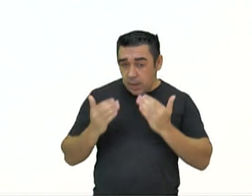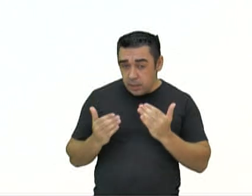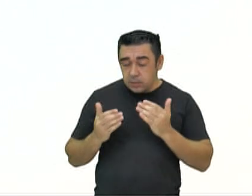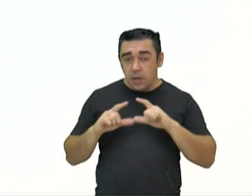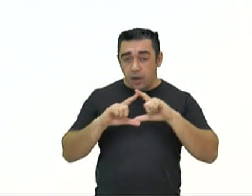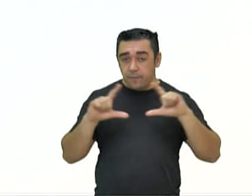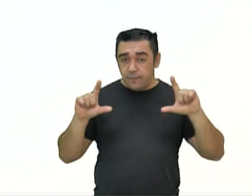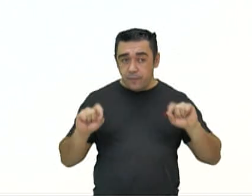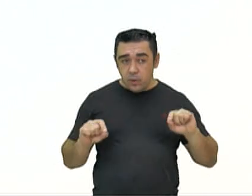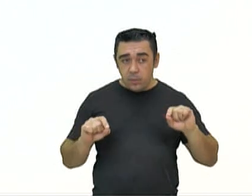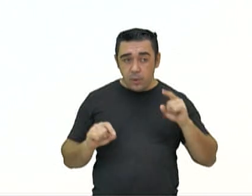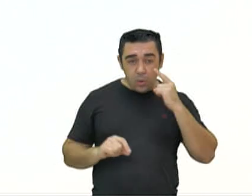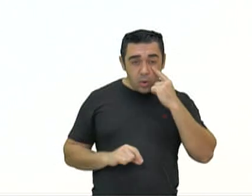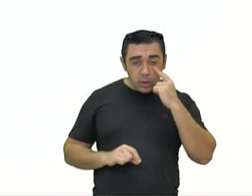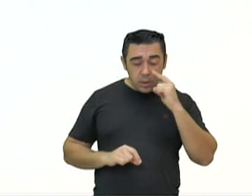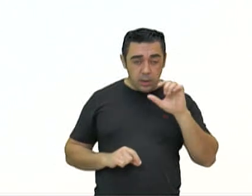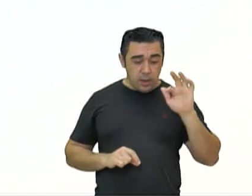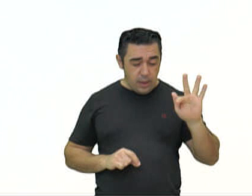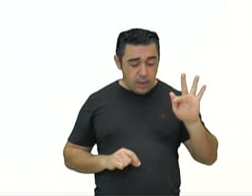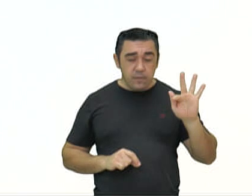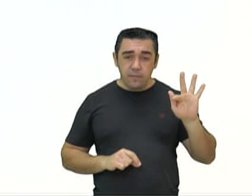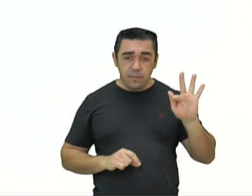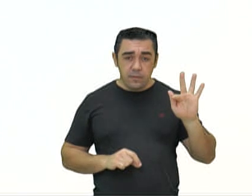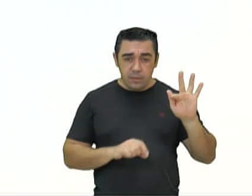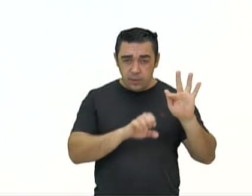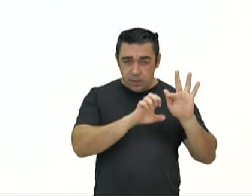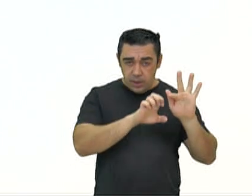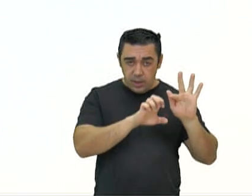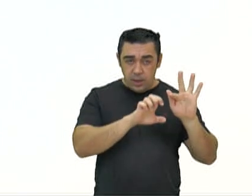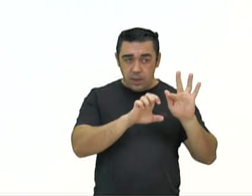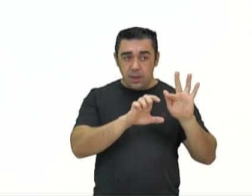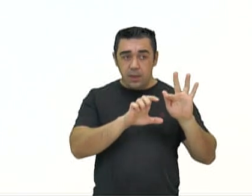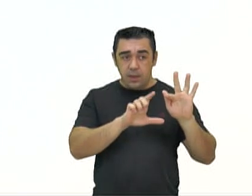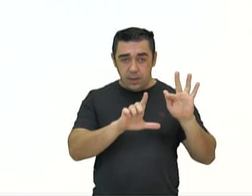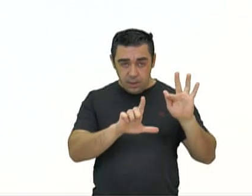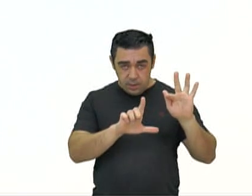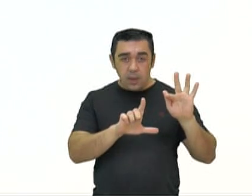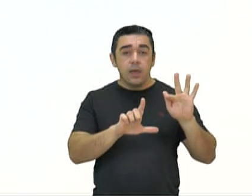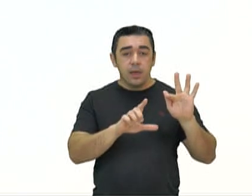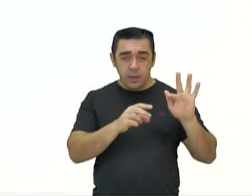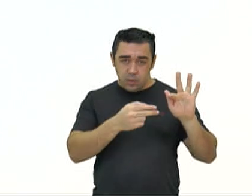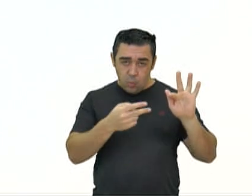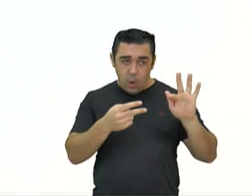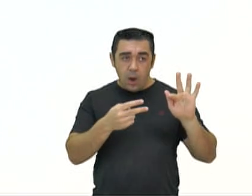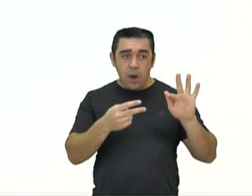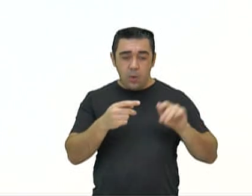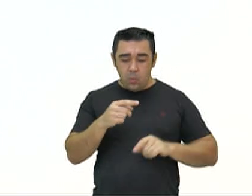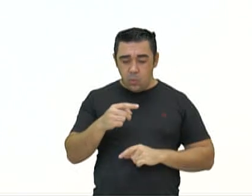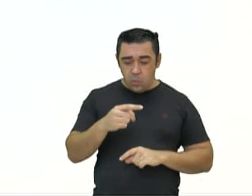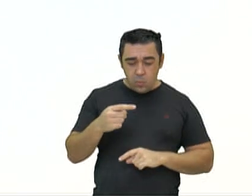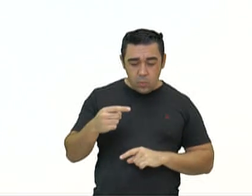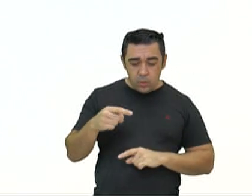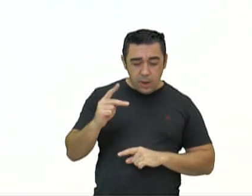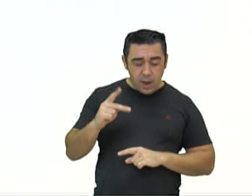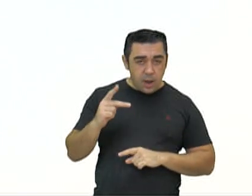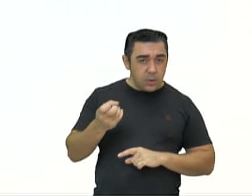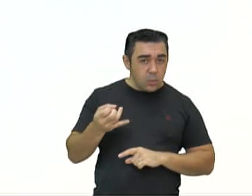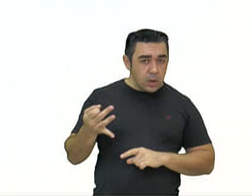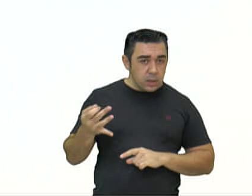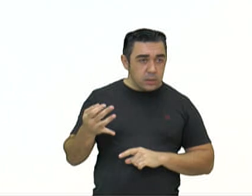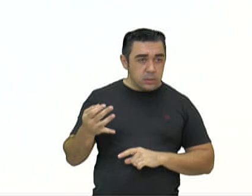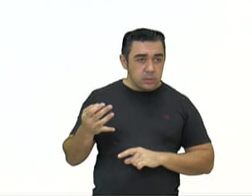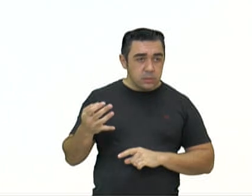interpretar essa questão aqui, ele é proporcional à força, né? Por que isso, gente? Quanto maior